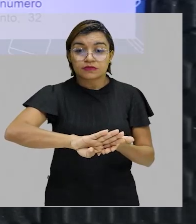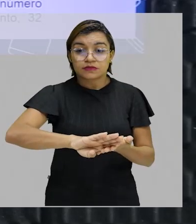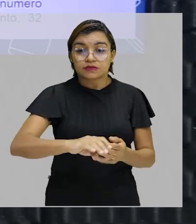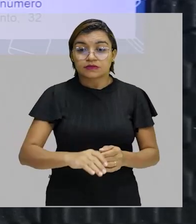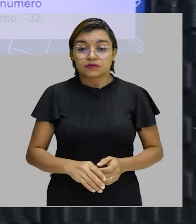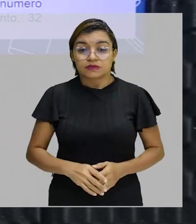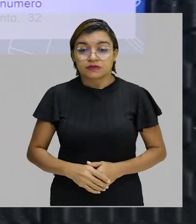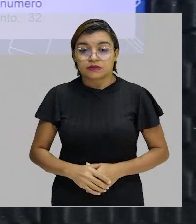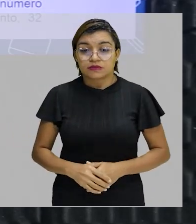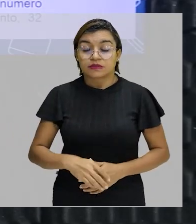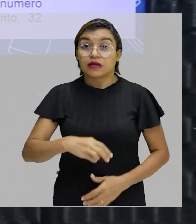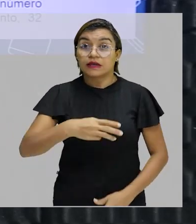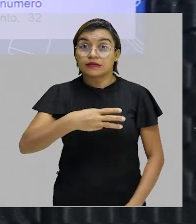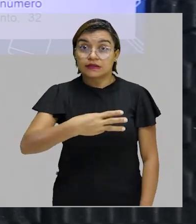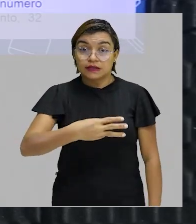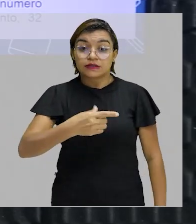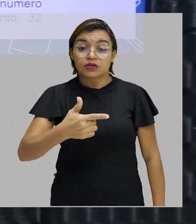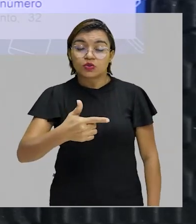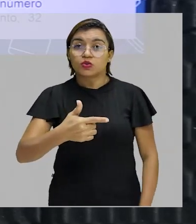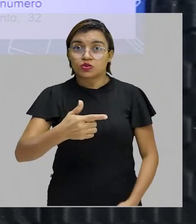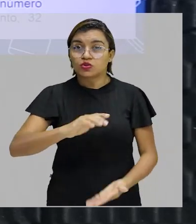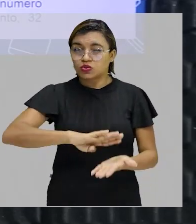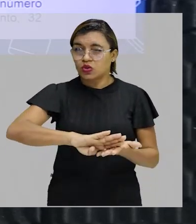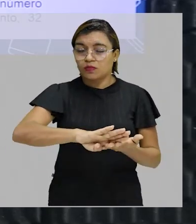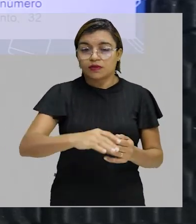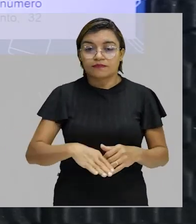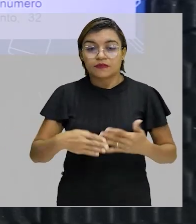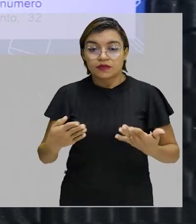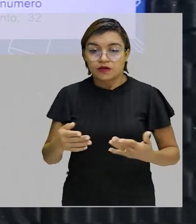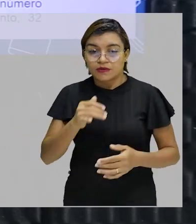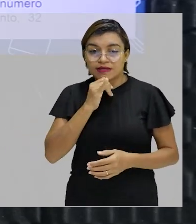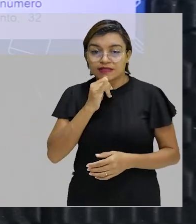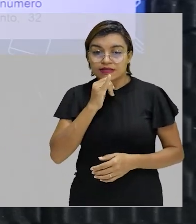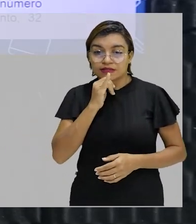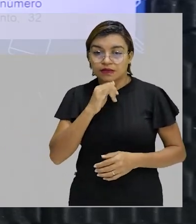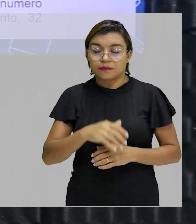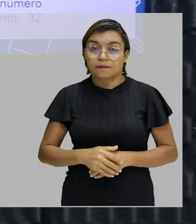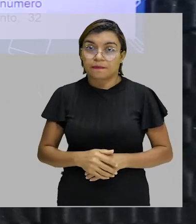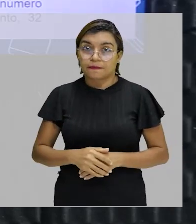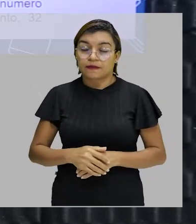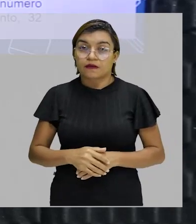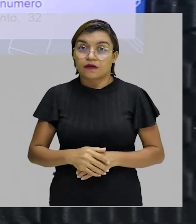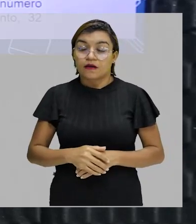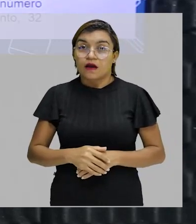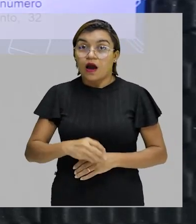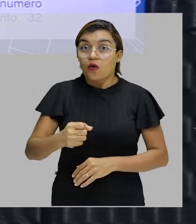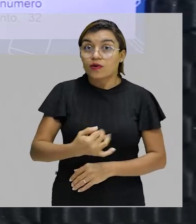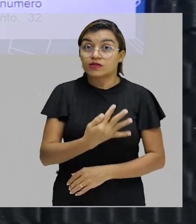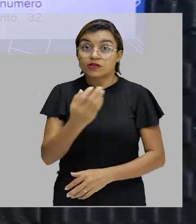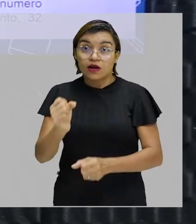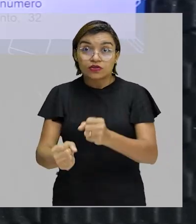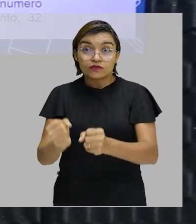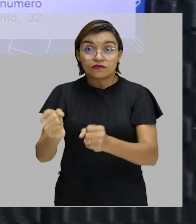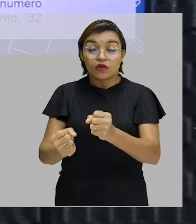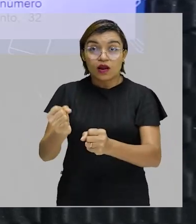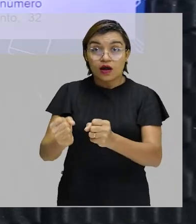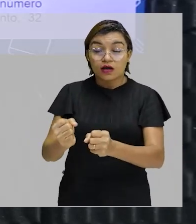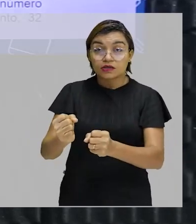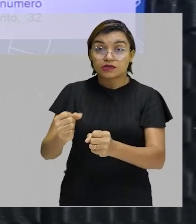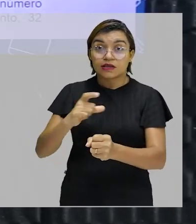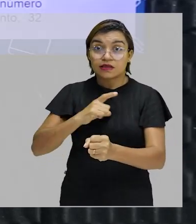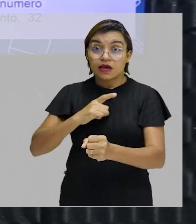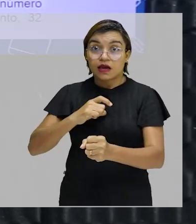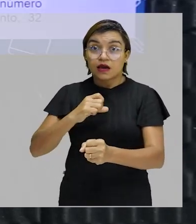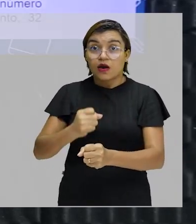de volantes está em excesso. Nós temos mais volantes do que realmente necessitamos